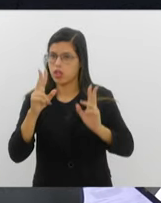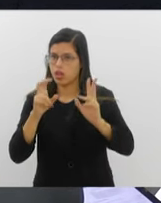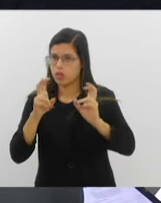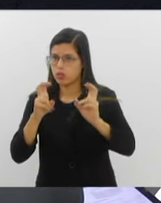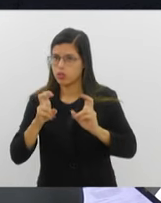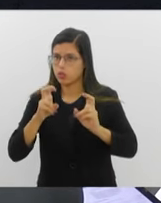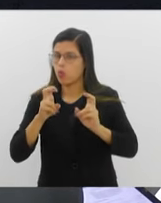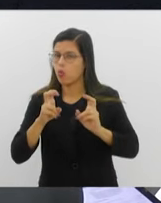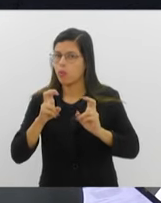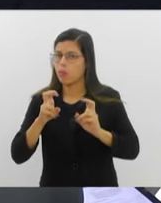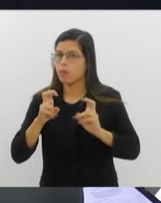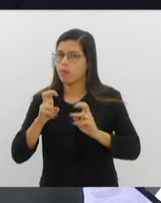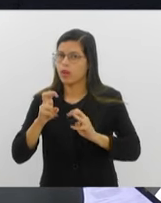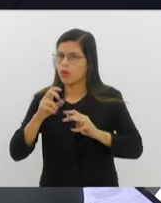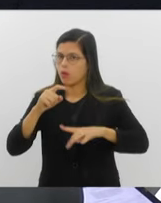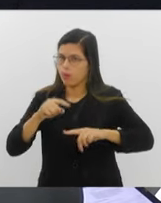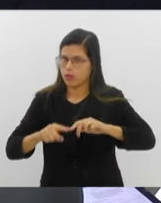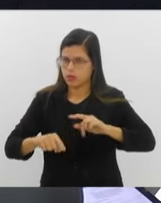A não ser que...